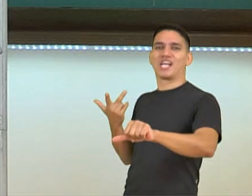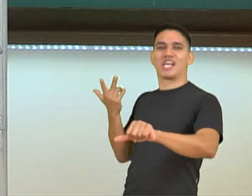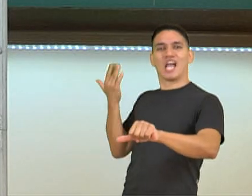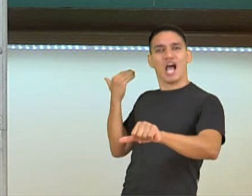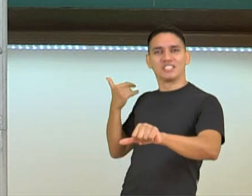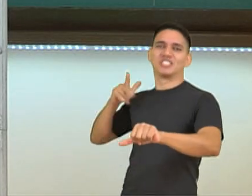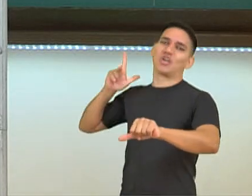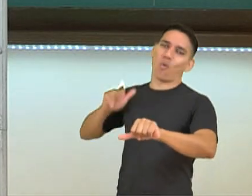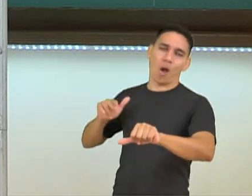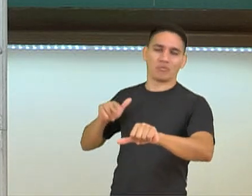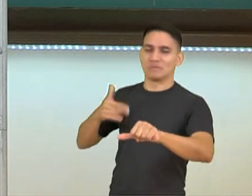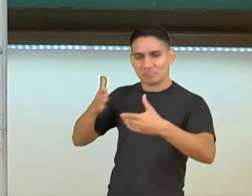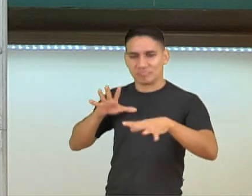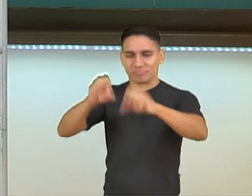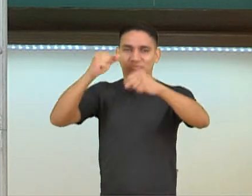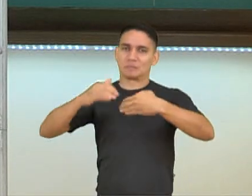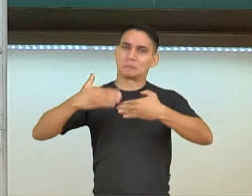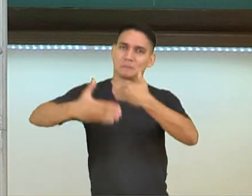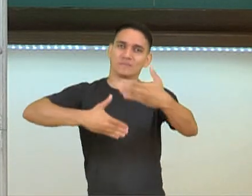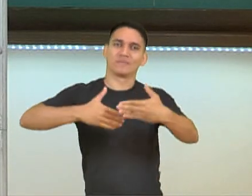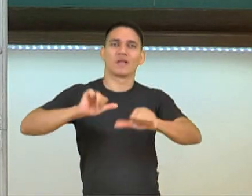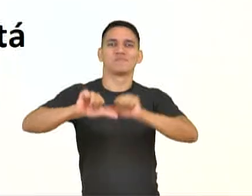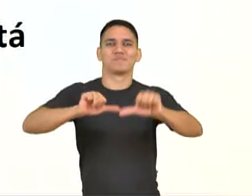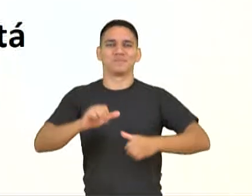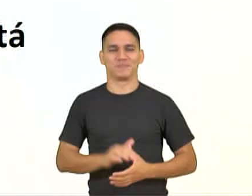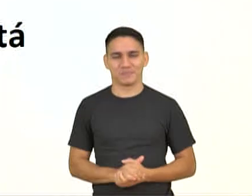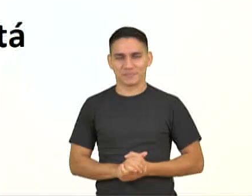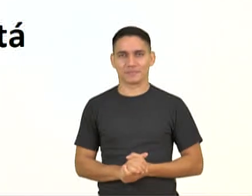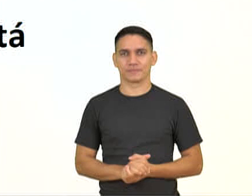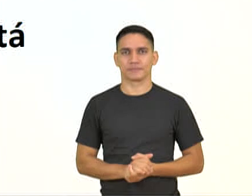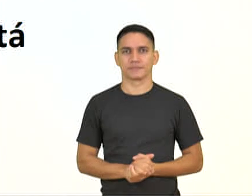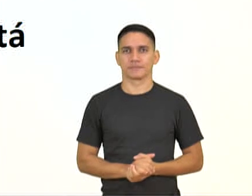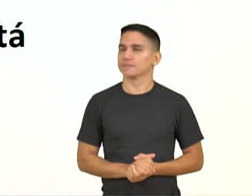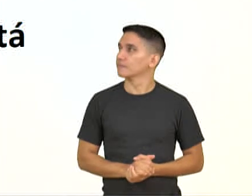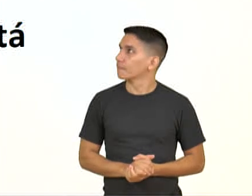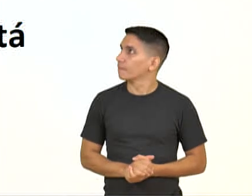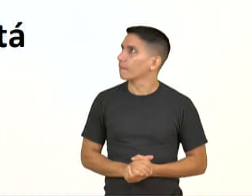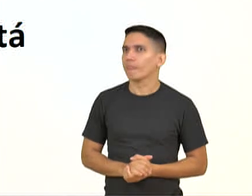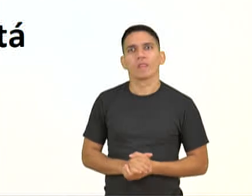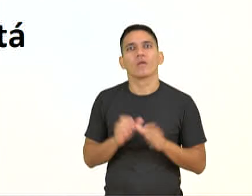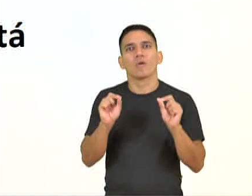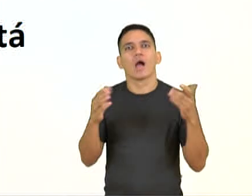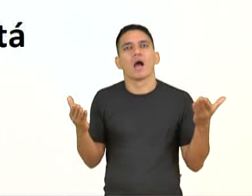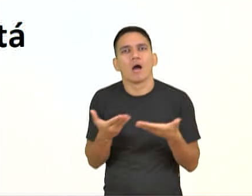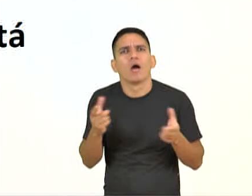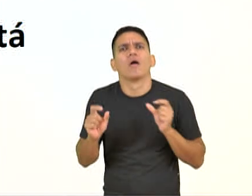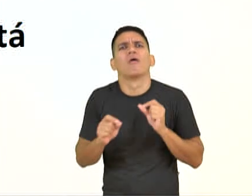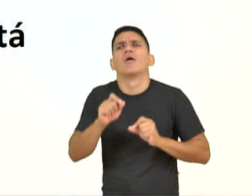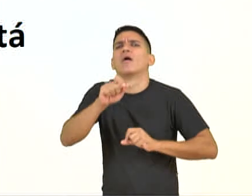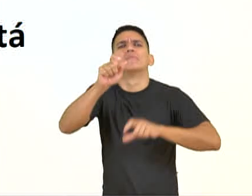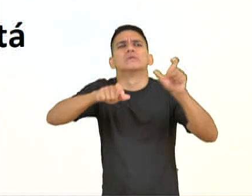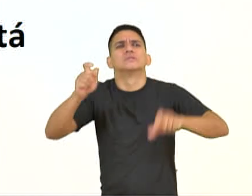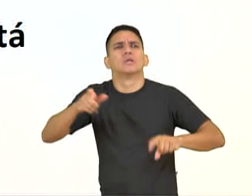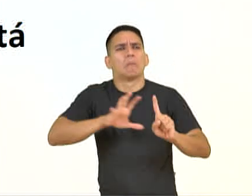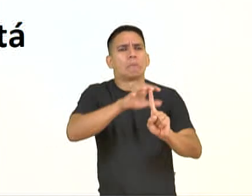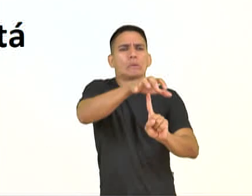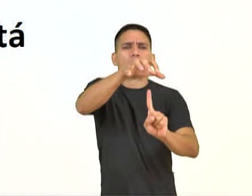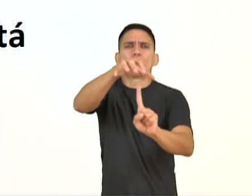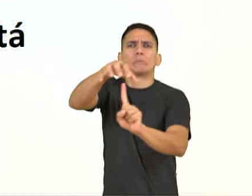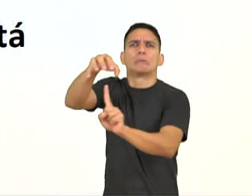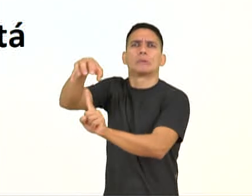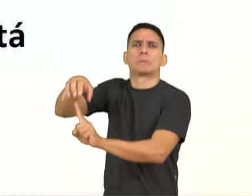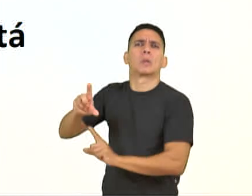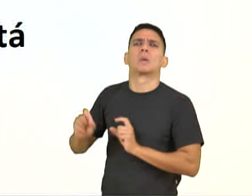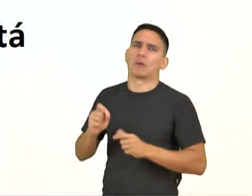dessa tomada da Bastilha. E agora, quem é que eram então os monarcas? Porque a gente viu que